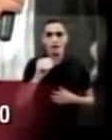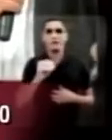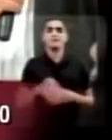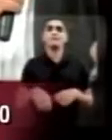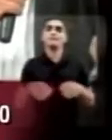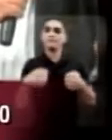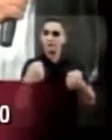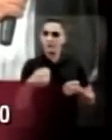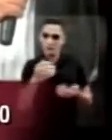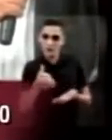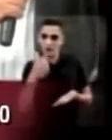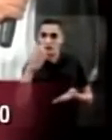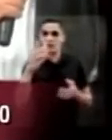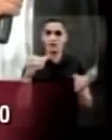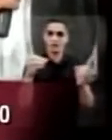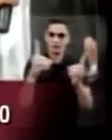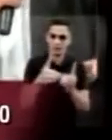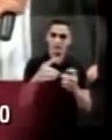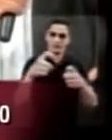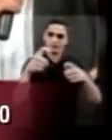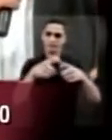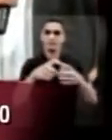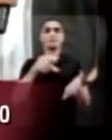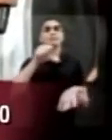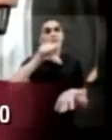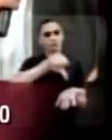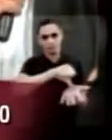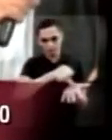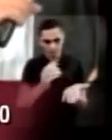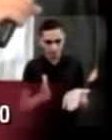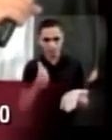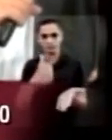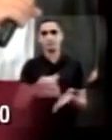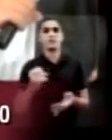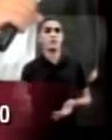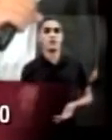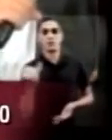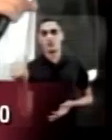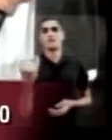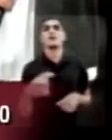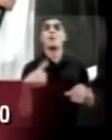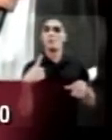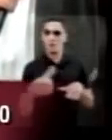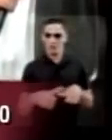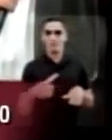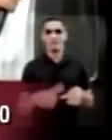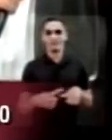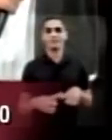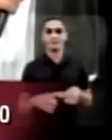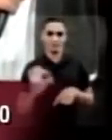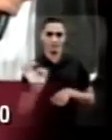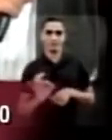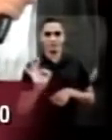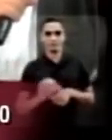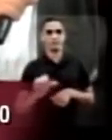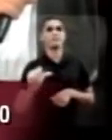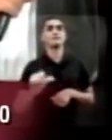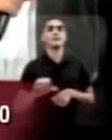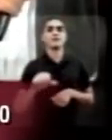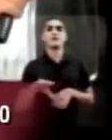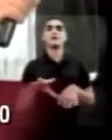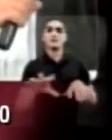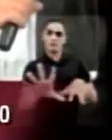casos você pode dar positivo e você está contaminando pessoas próximas de